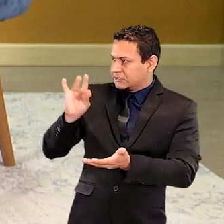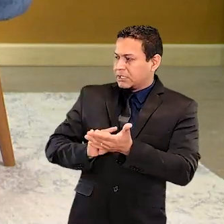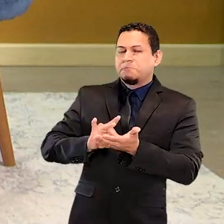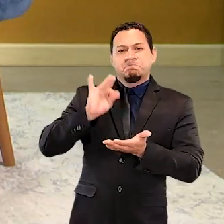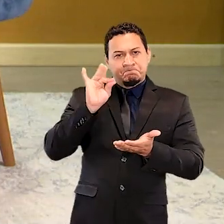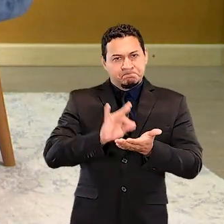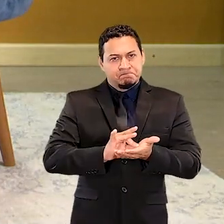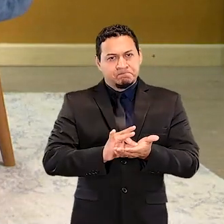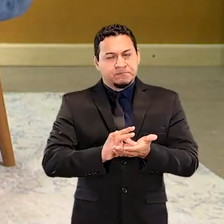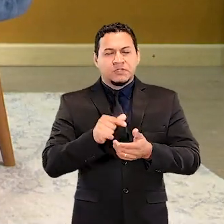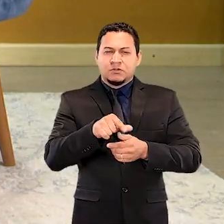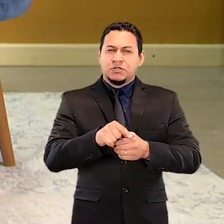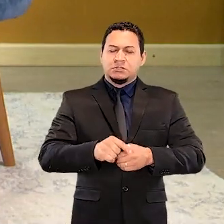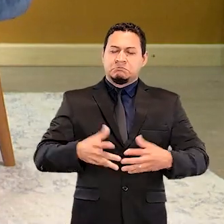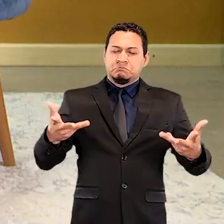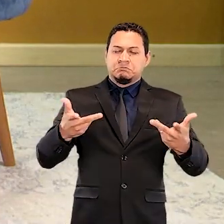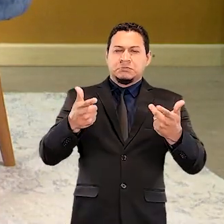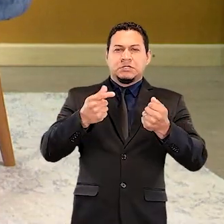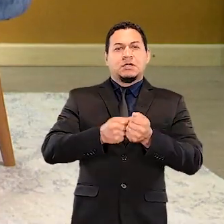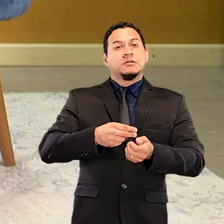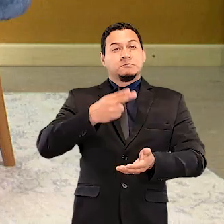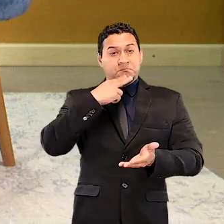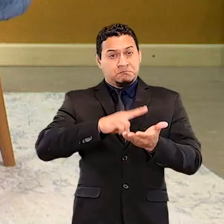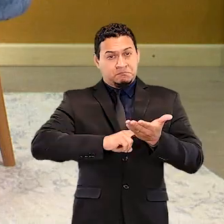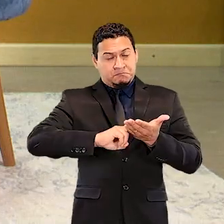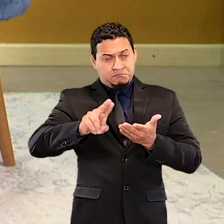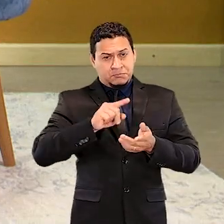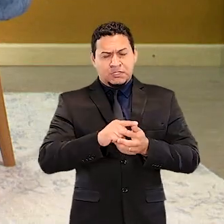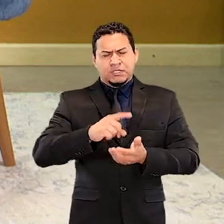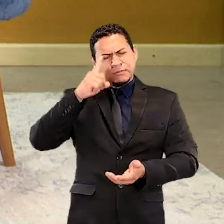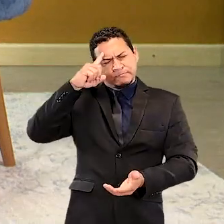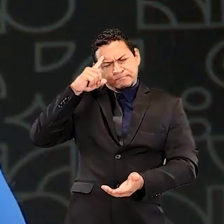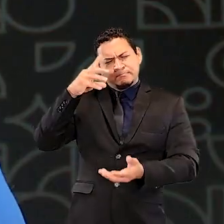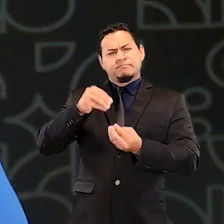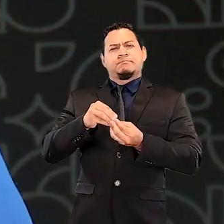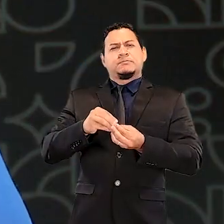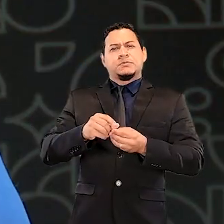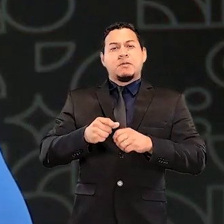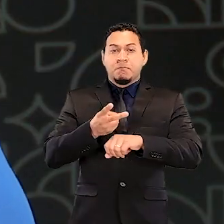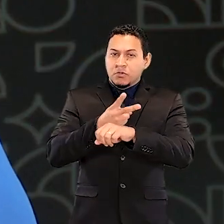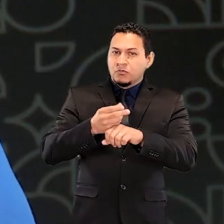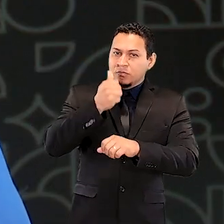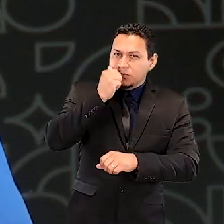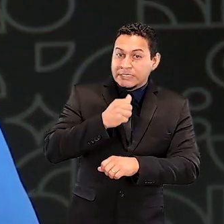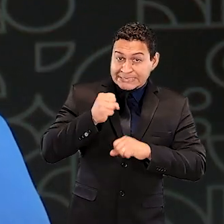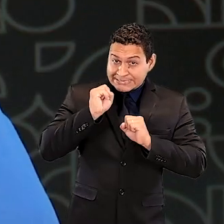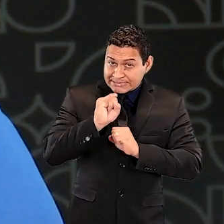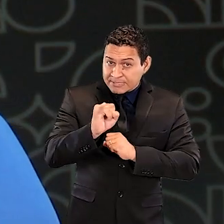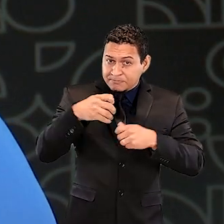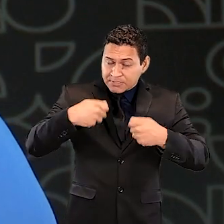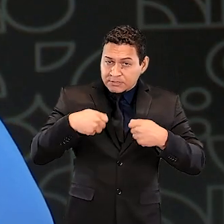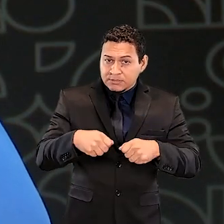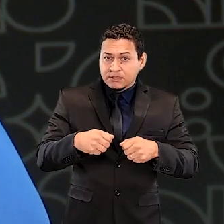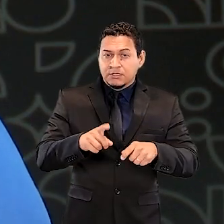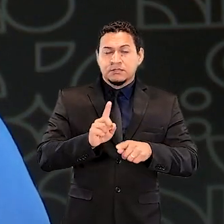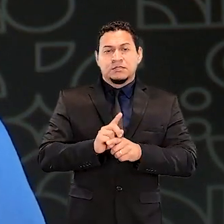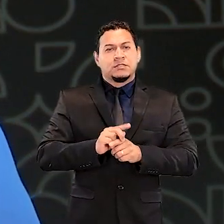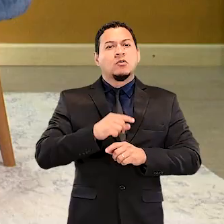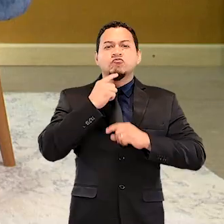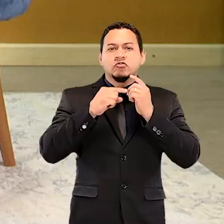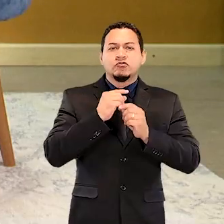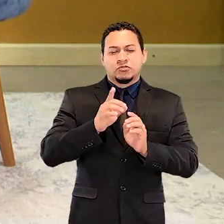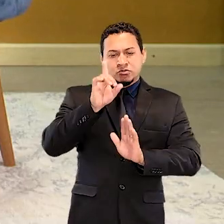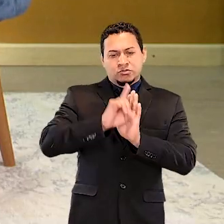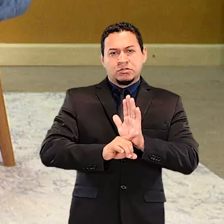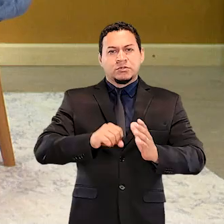certeza, com esse super recado, essa dica importante, essa reflexão, procure, mulher, se você precisa, e não duvide que os